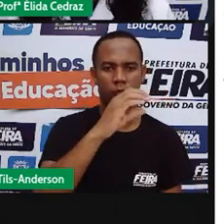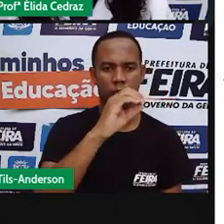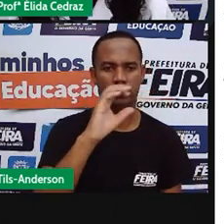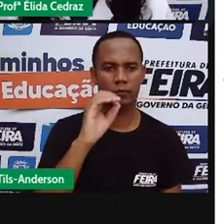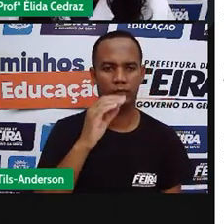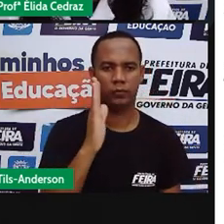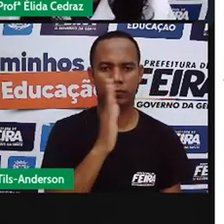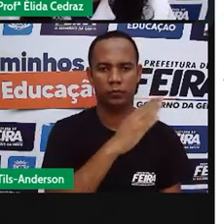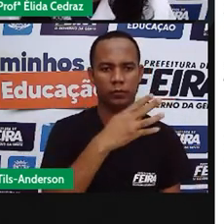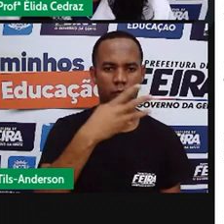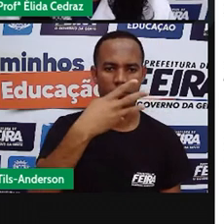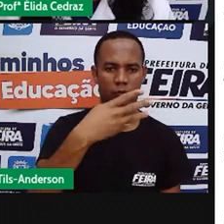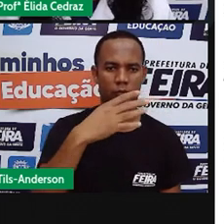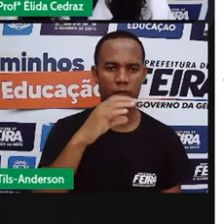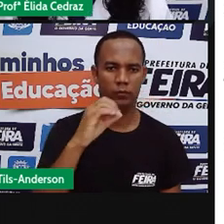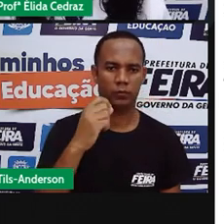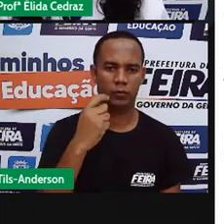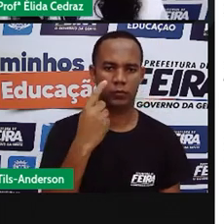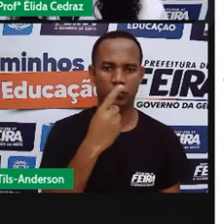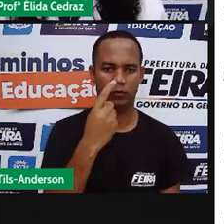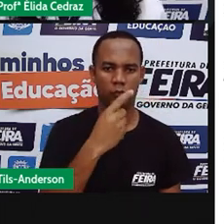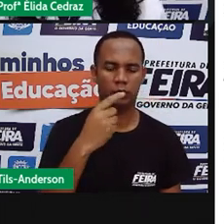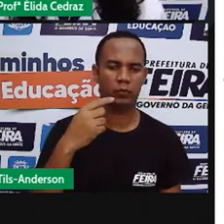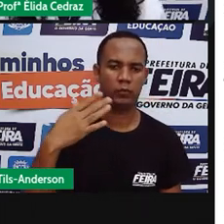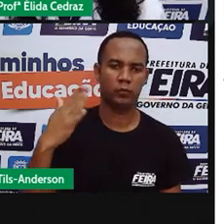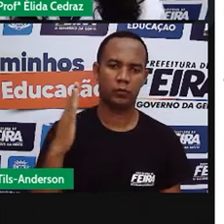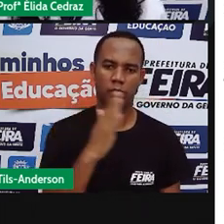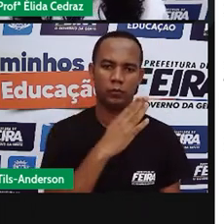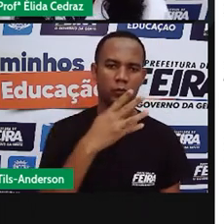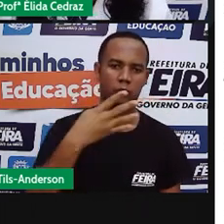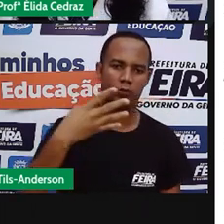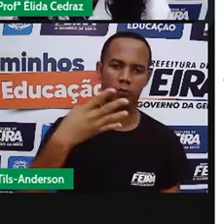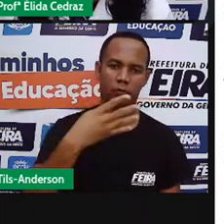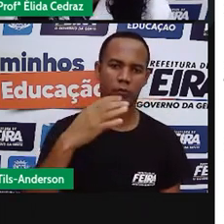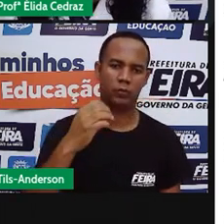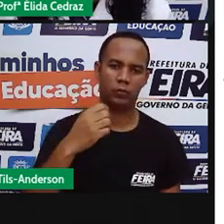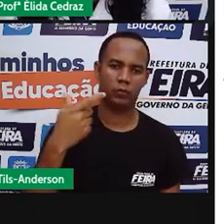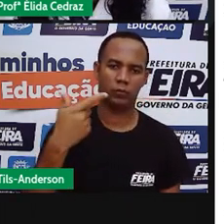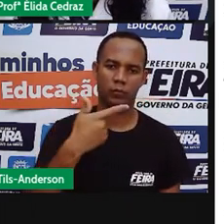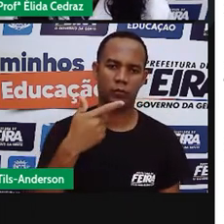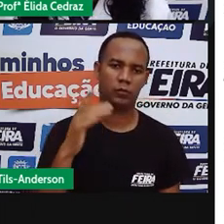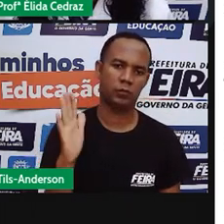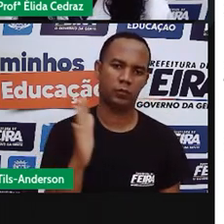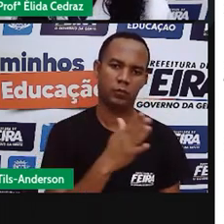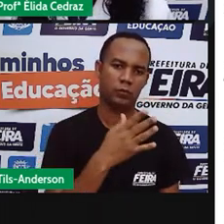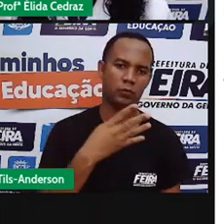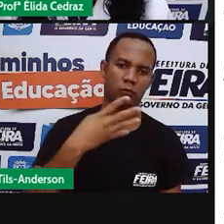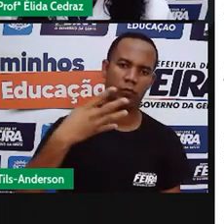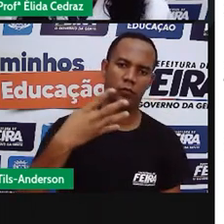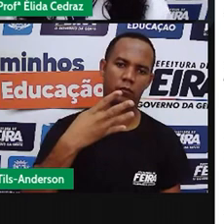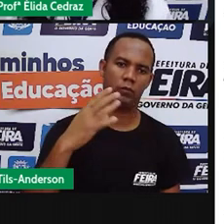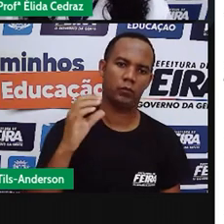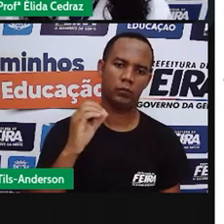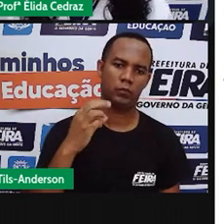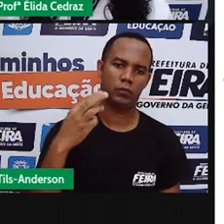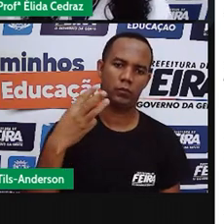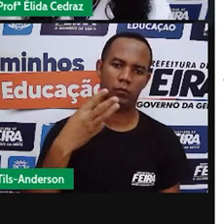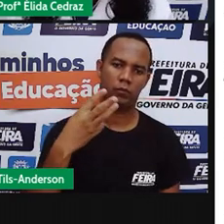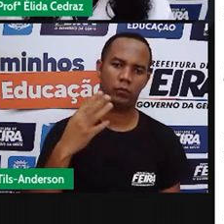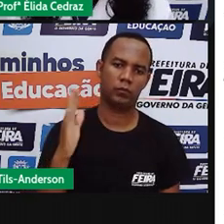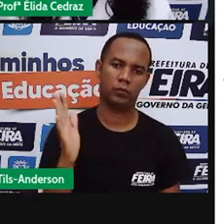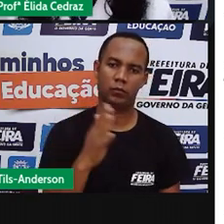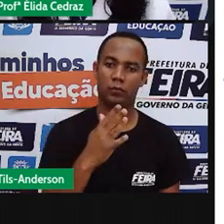400, 401, 402, 403,